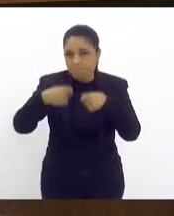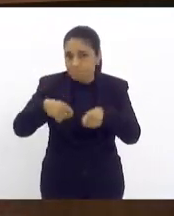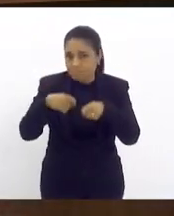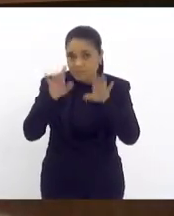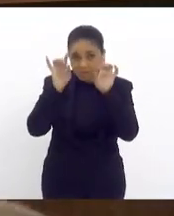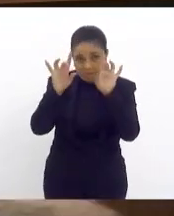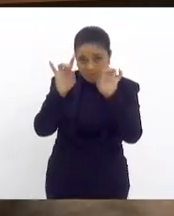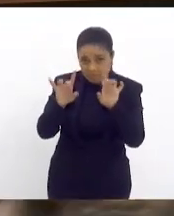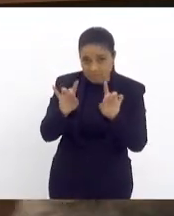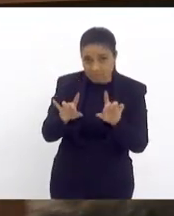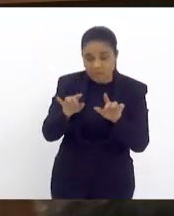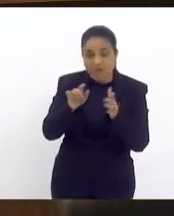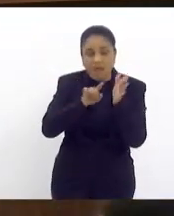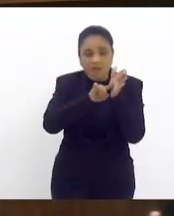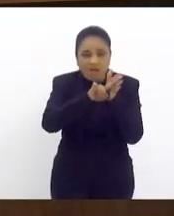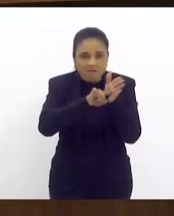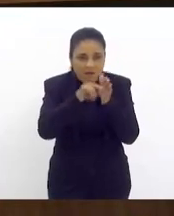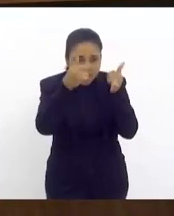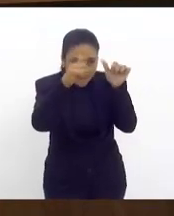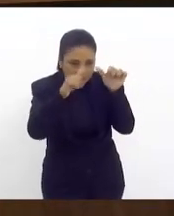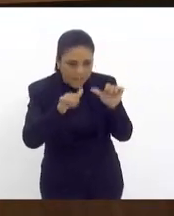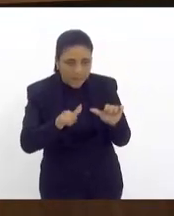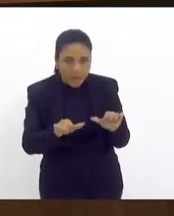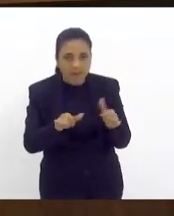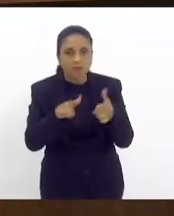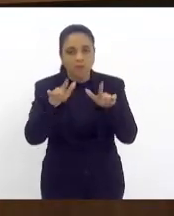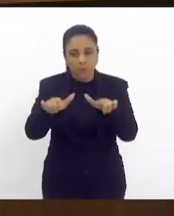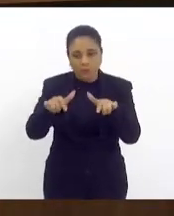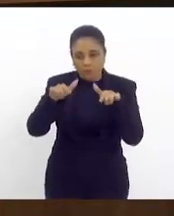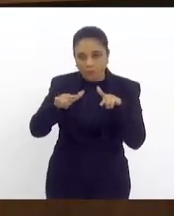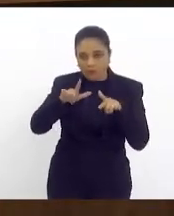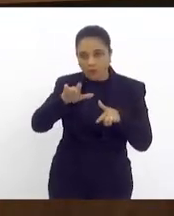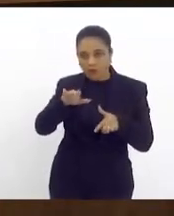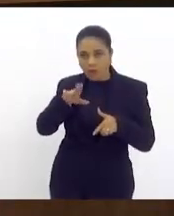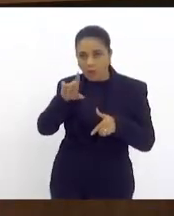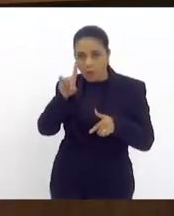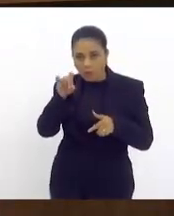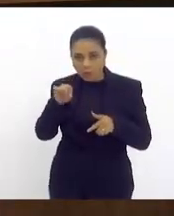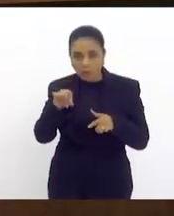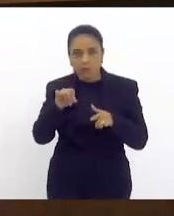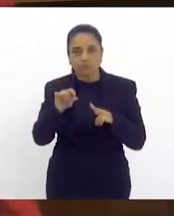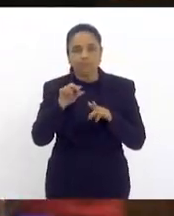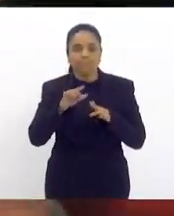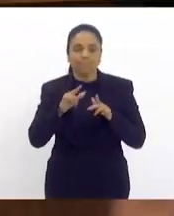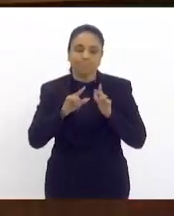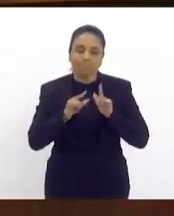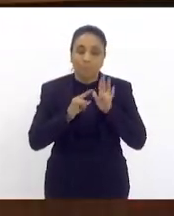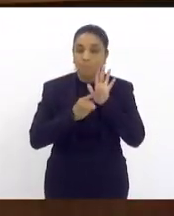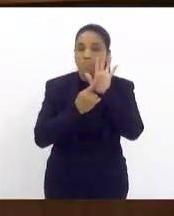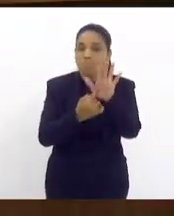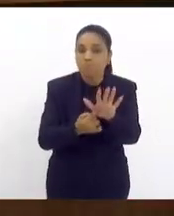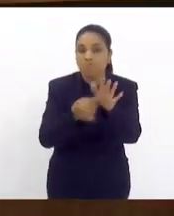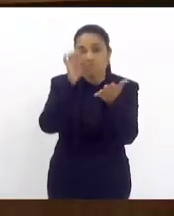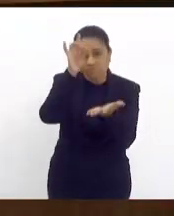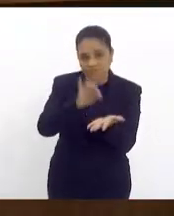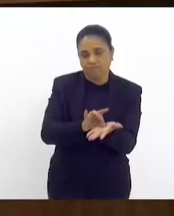avaliação e consequentemente a concessão do laudo médico confirmando o diagnóstico precoce